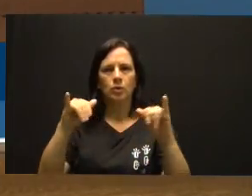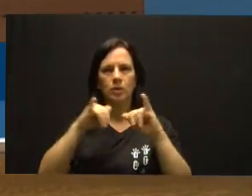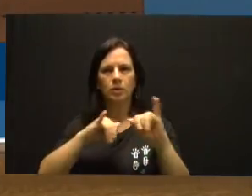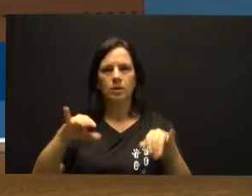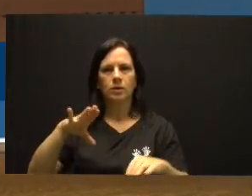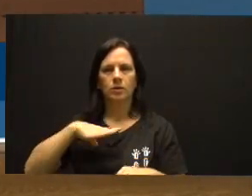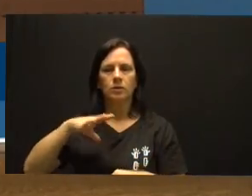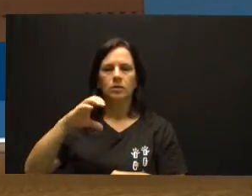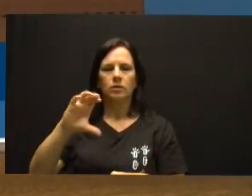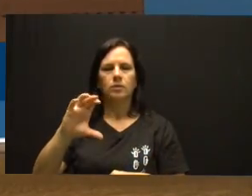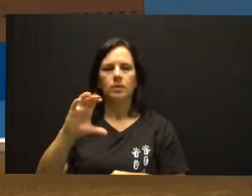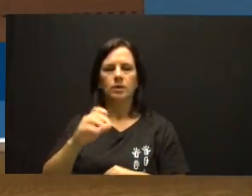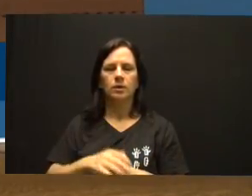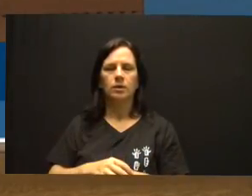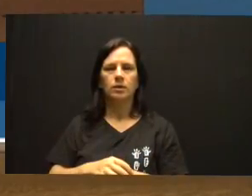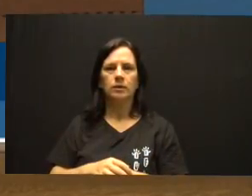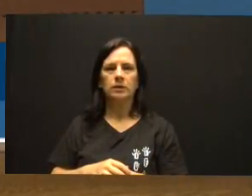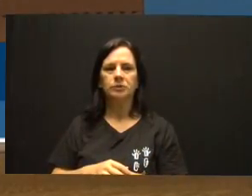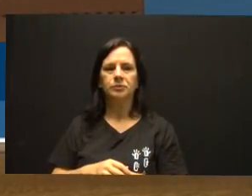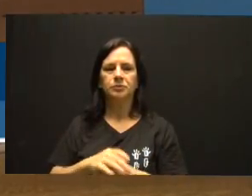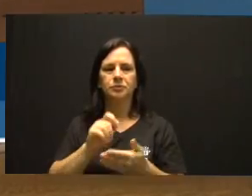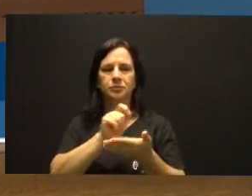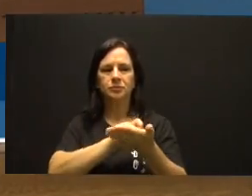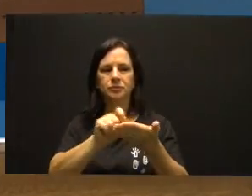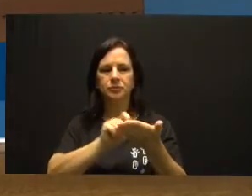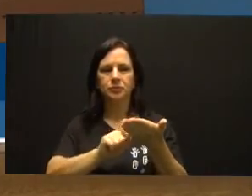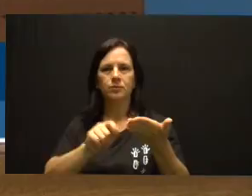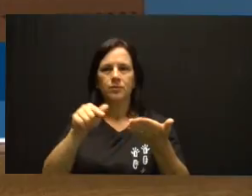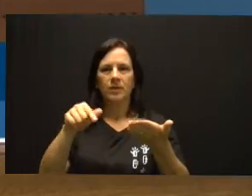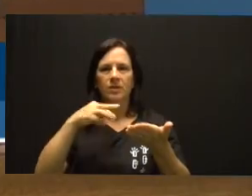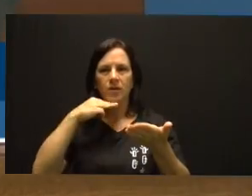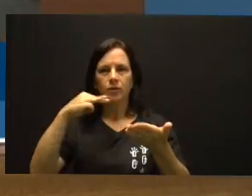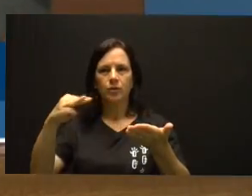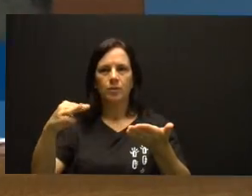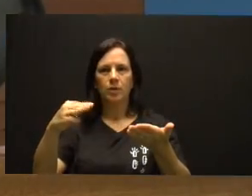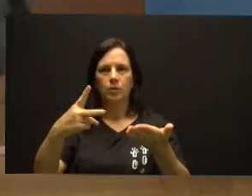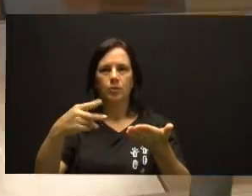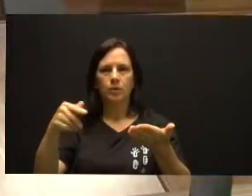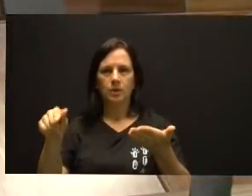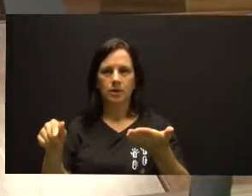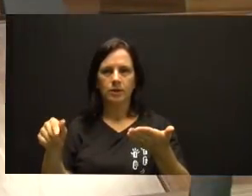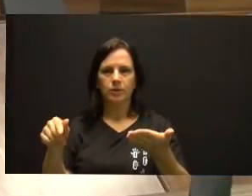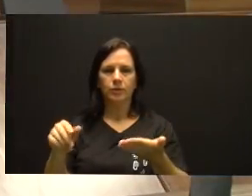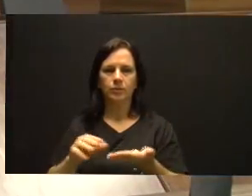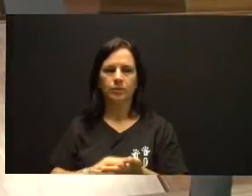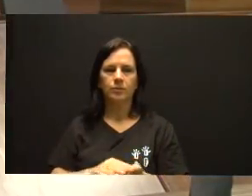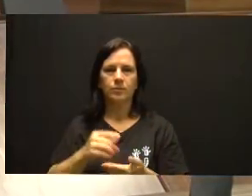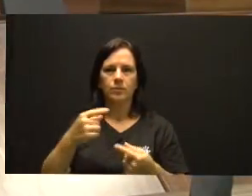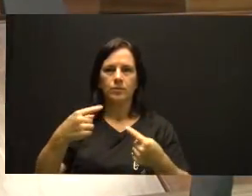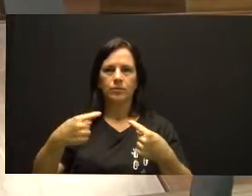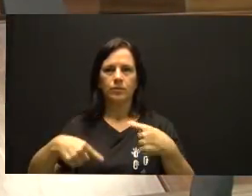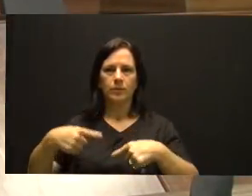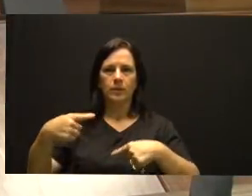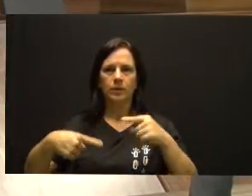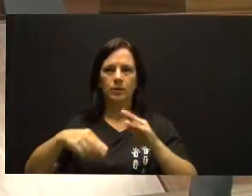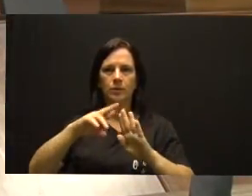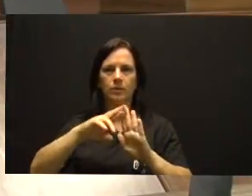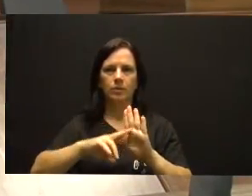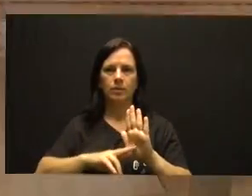circulação do município. Sala Dona Helena Melete, Cunha, 7 de março de 2017. Em discussão,